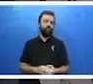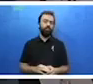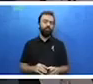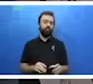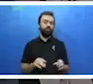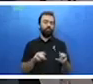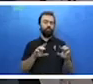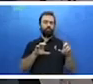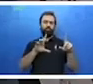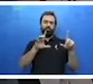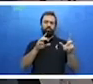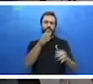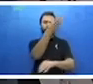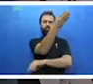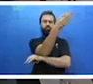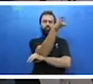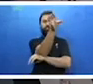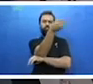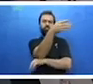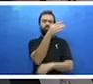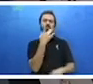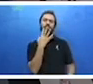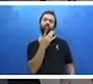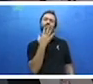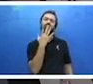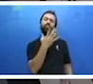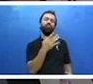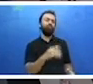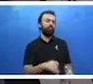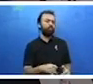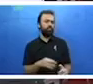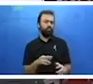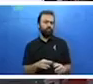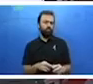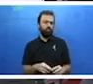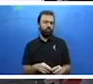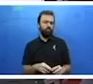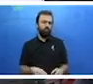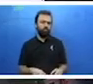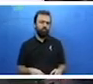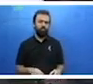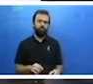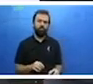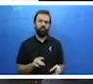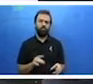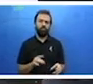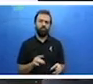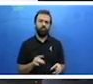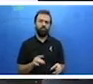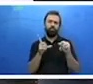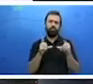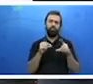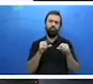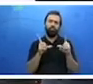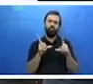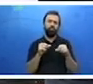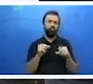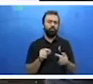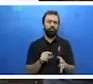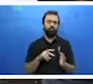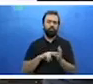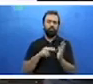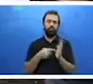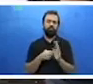as cores da bandeira do Brasil, o que representa cada cor. Estudamos o que representa as estrelas. Lembra